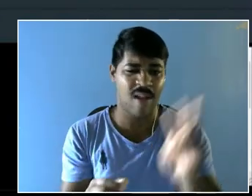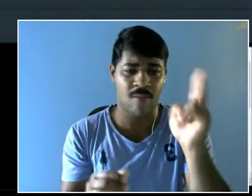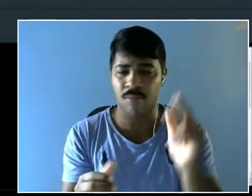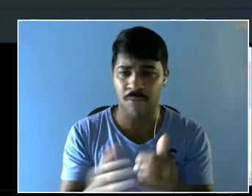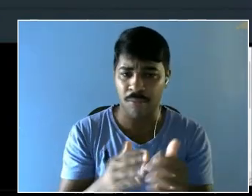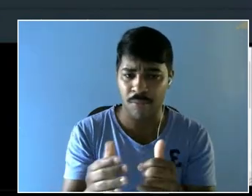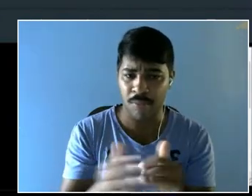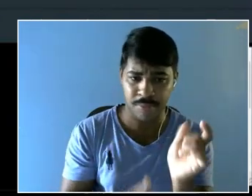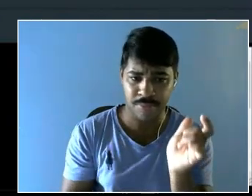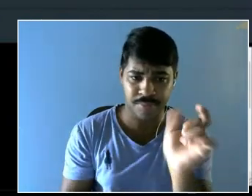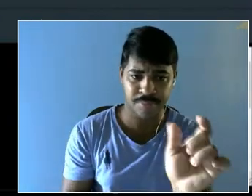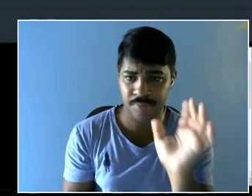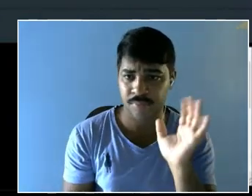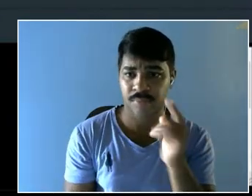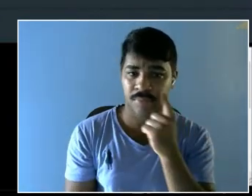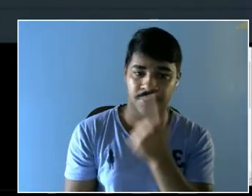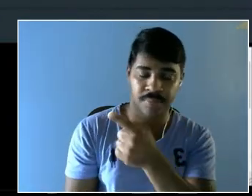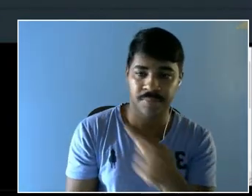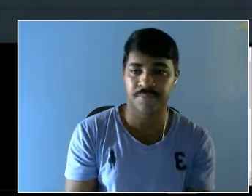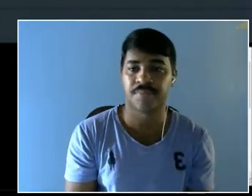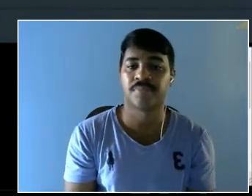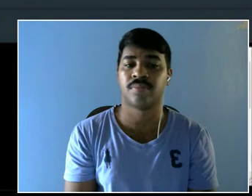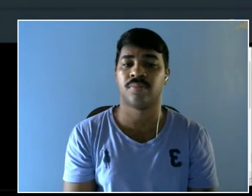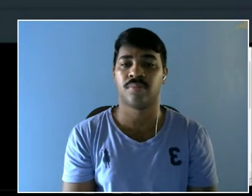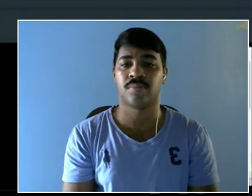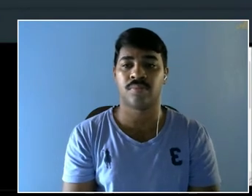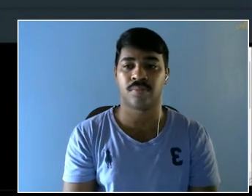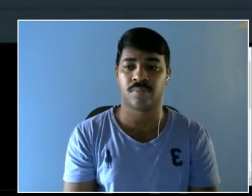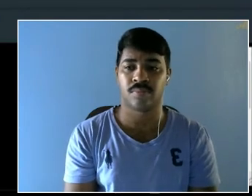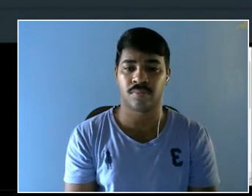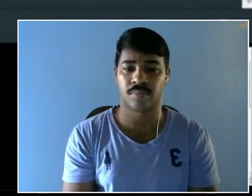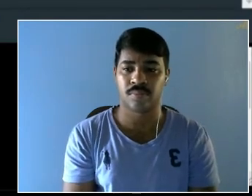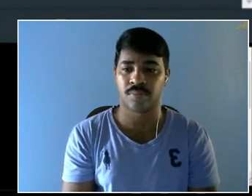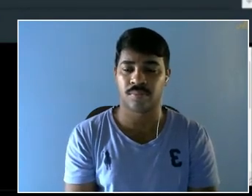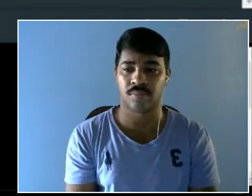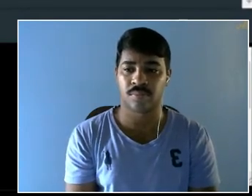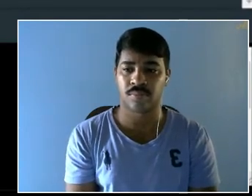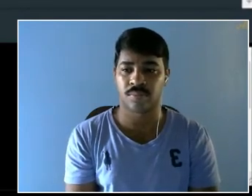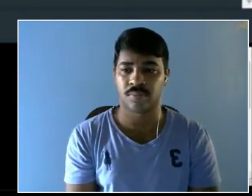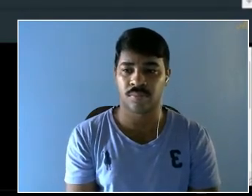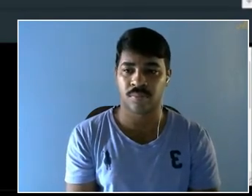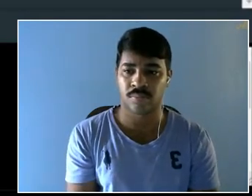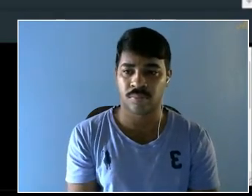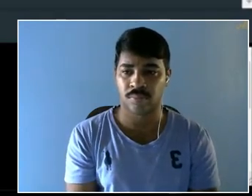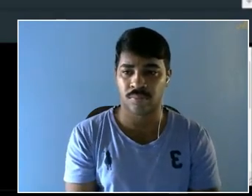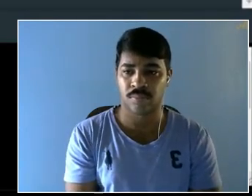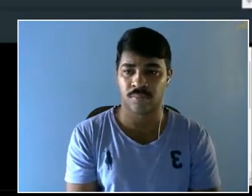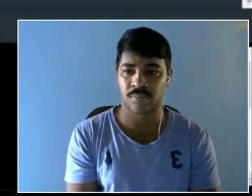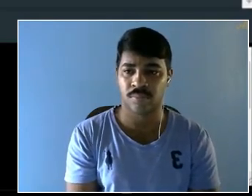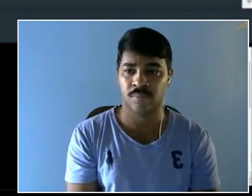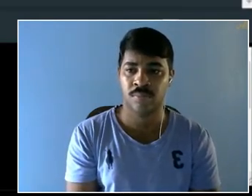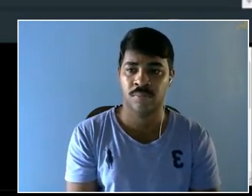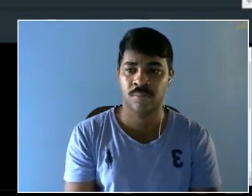assim, enquanto falso. Daí, abre chaves e fecha chaves, é igual